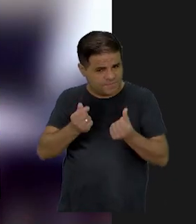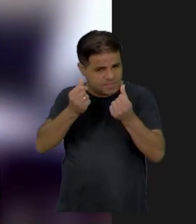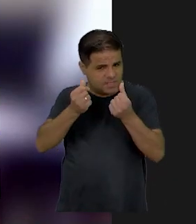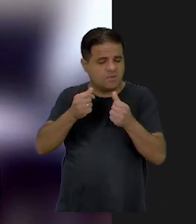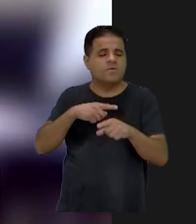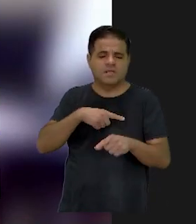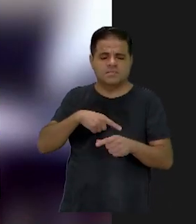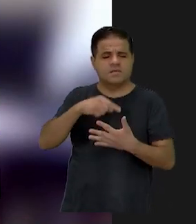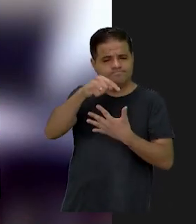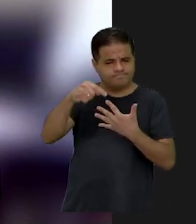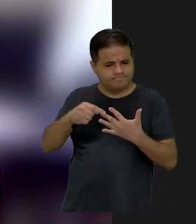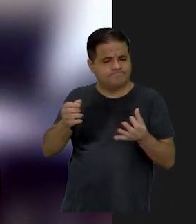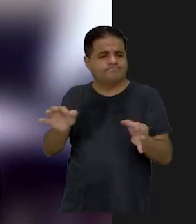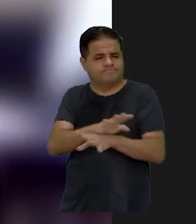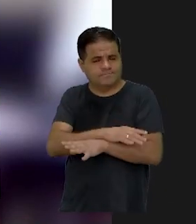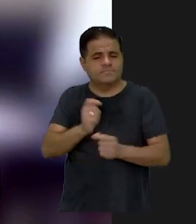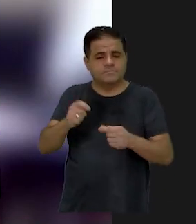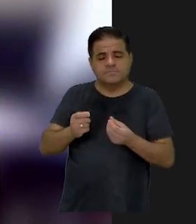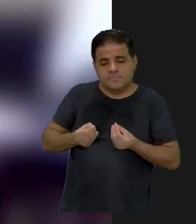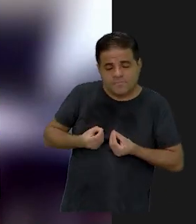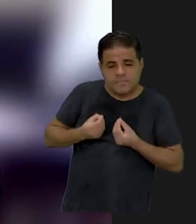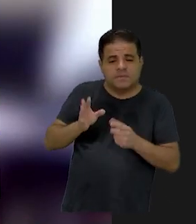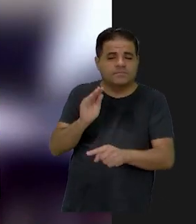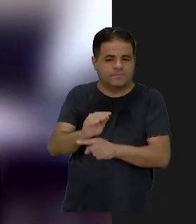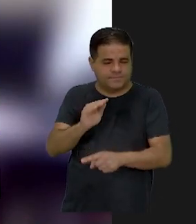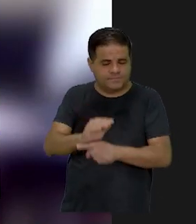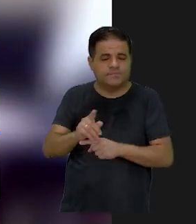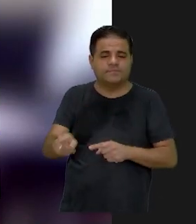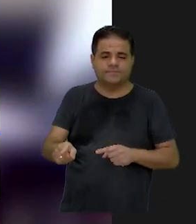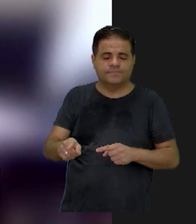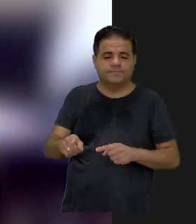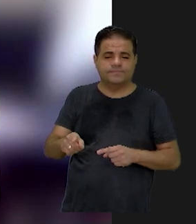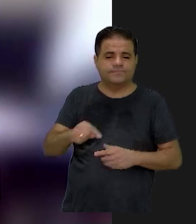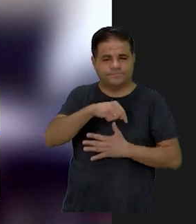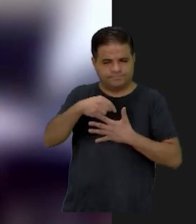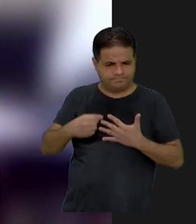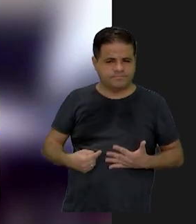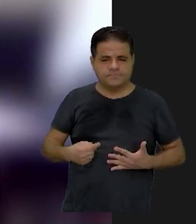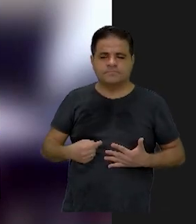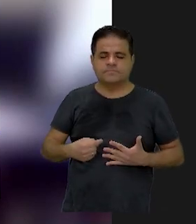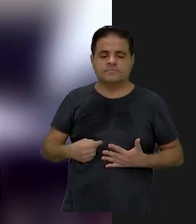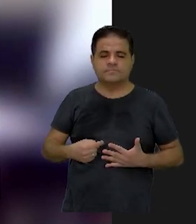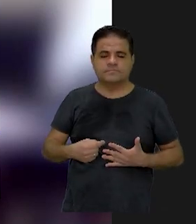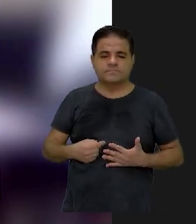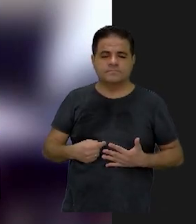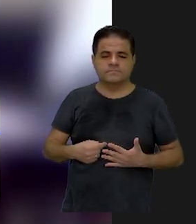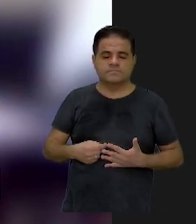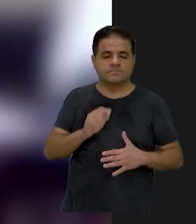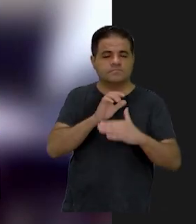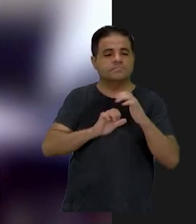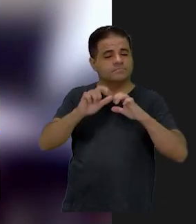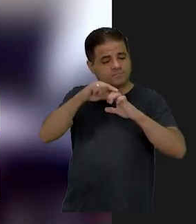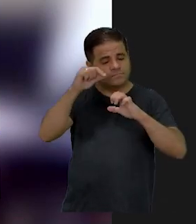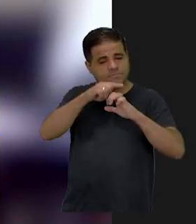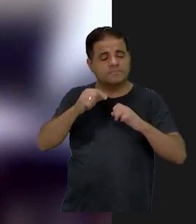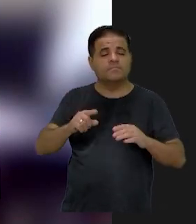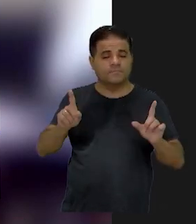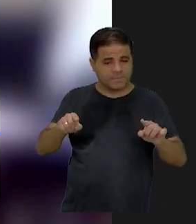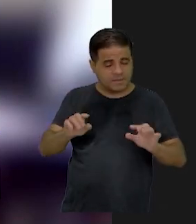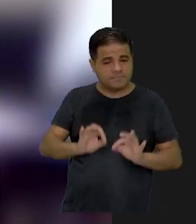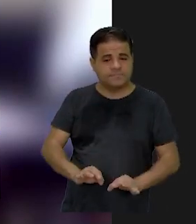anos, 15 anos. Depois ele estuda bastante sobre o mundo financeiro e volta para esta carta para si mesmo, numa versão